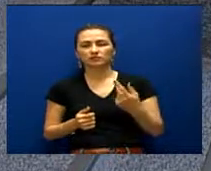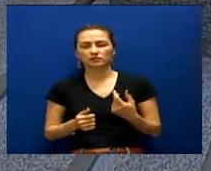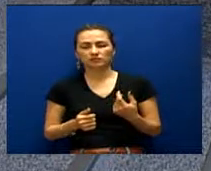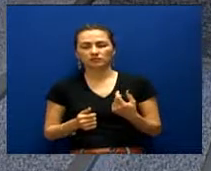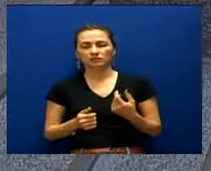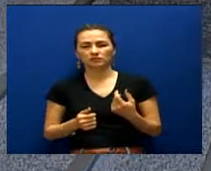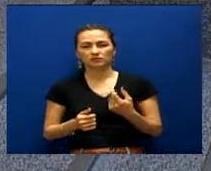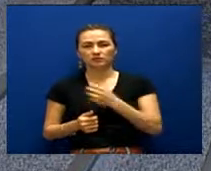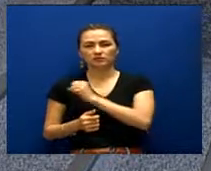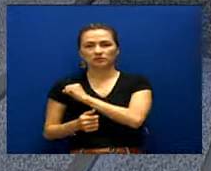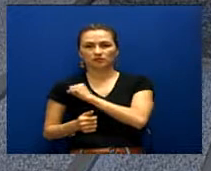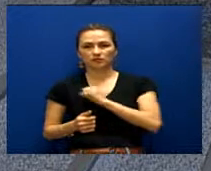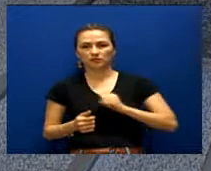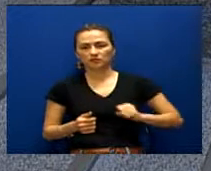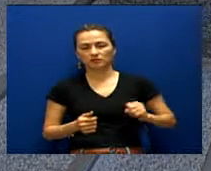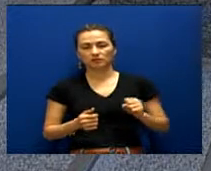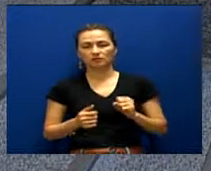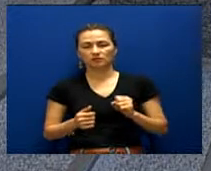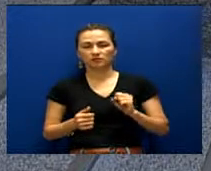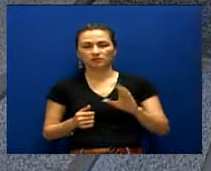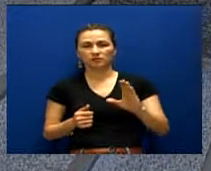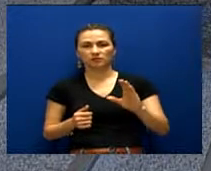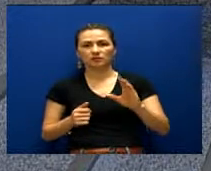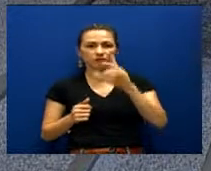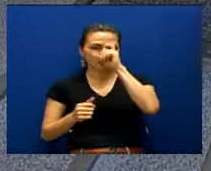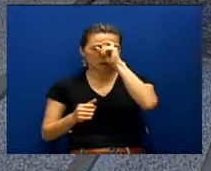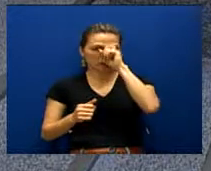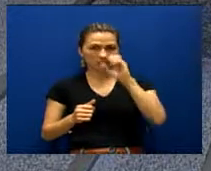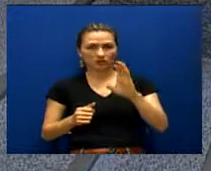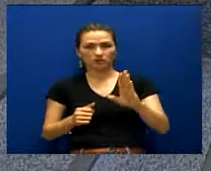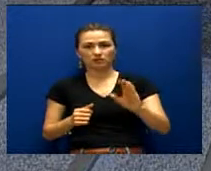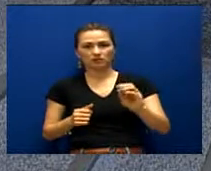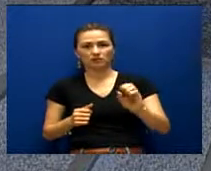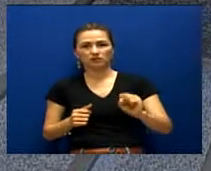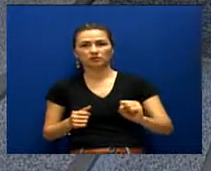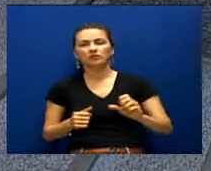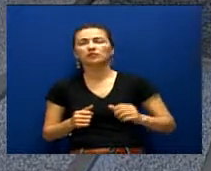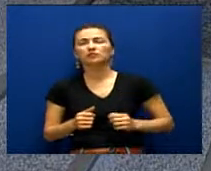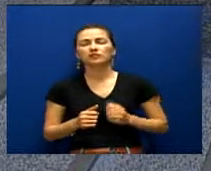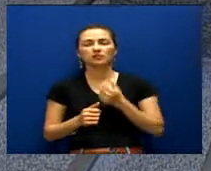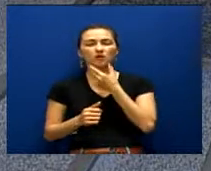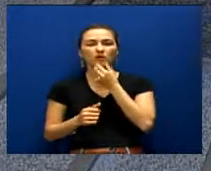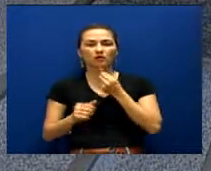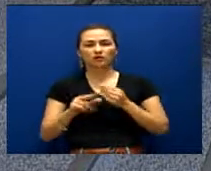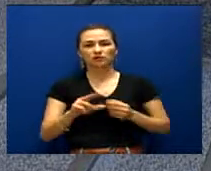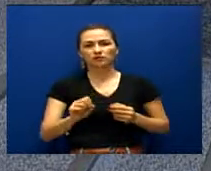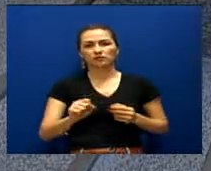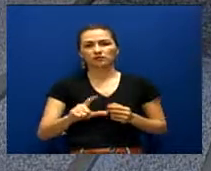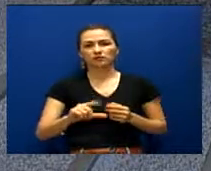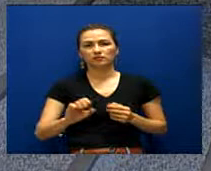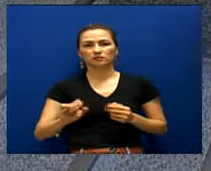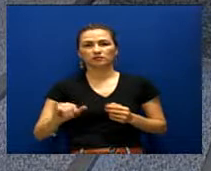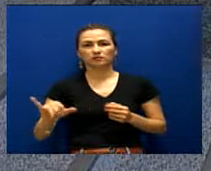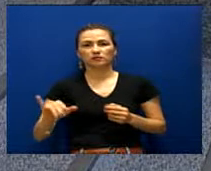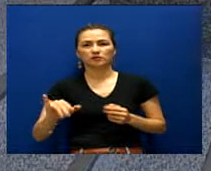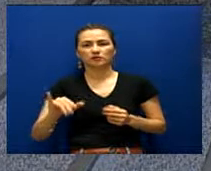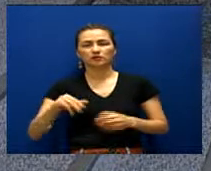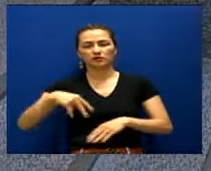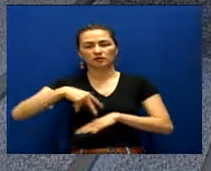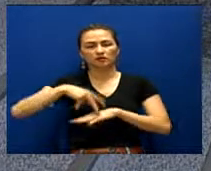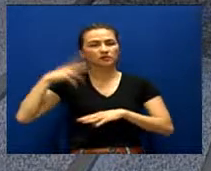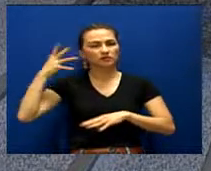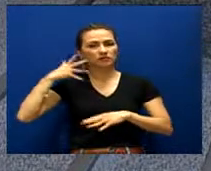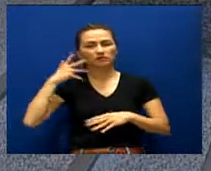de Sorocaba, tá? Obrigado. Quero avisar também o senhor Osley Antônio Nunes, que vai usar a tribuna livre, que